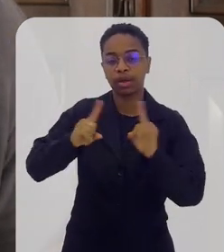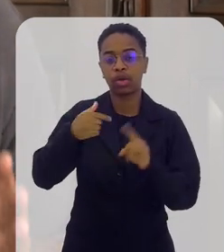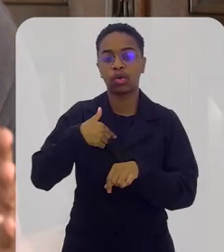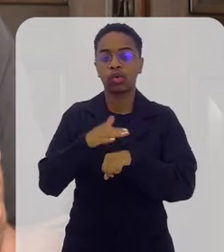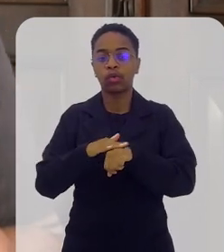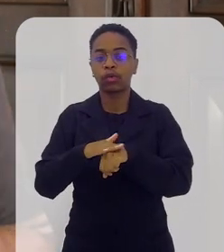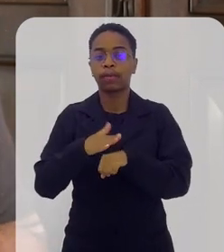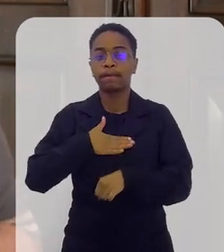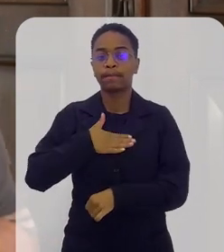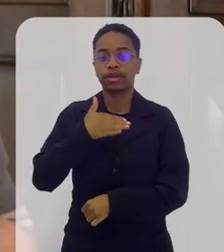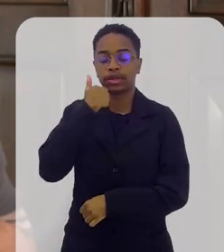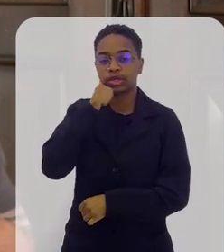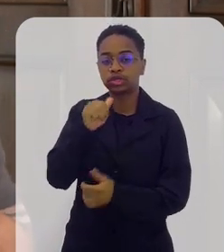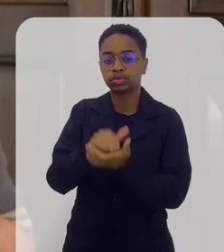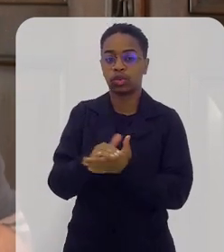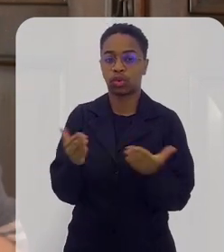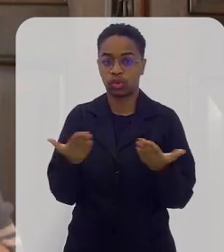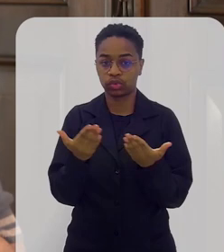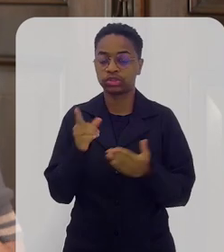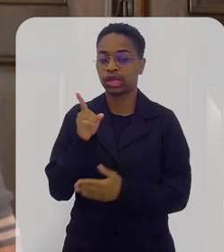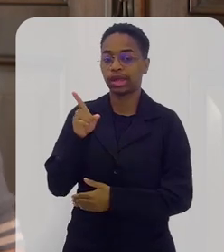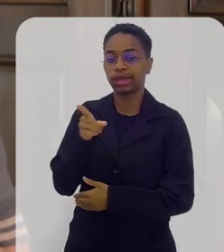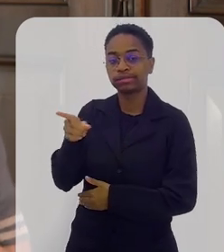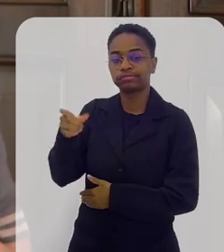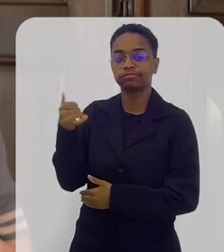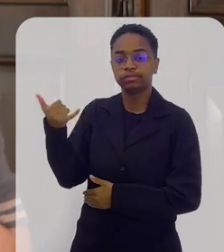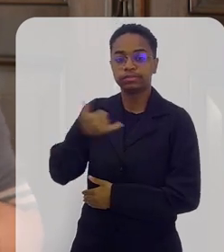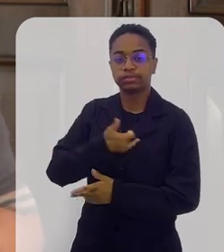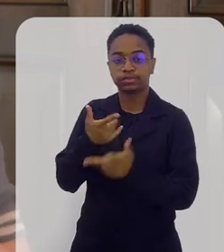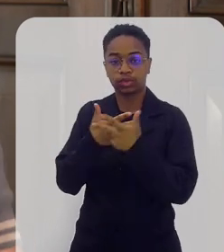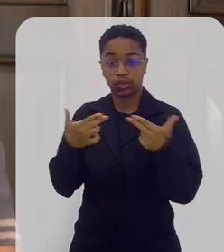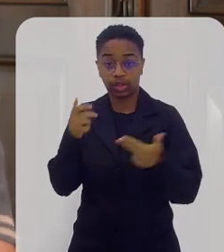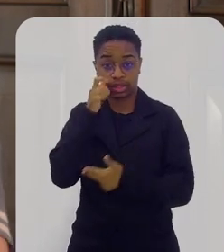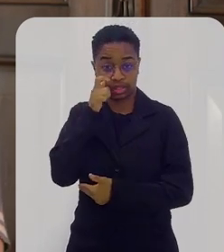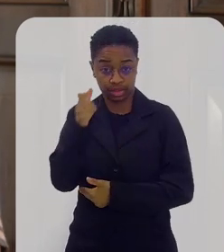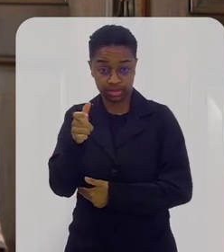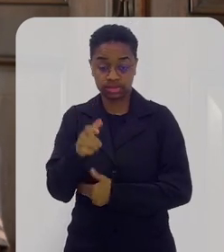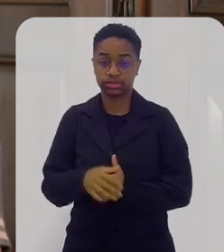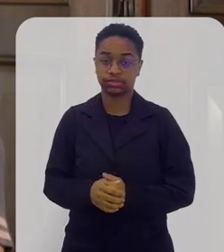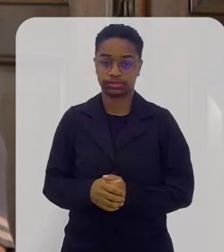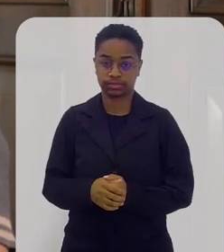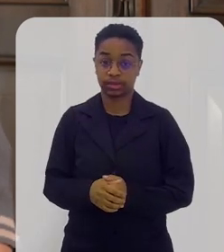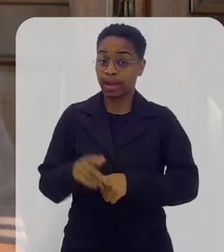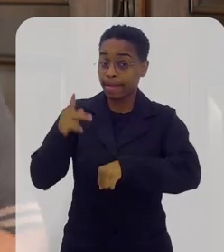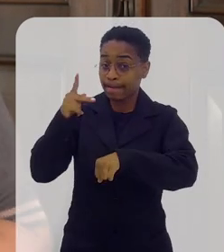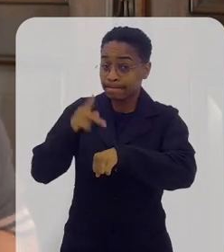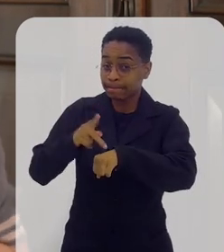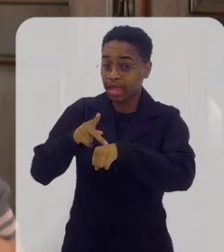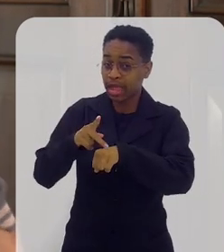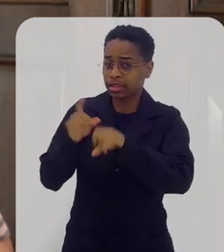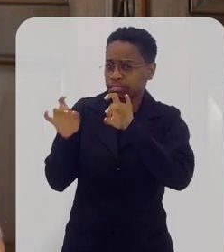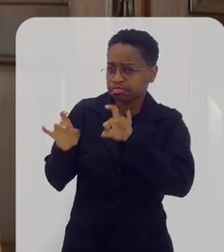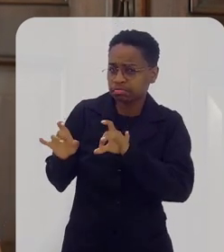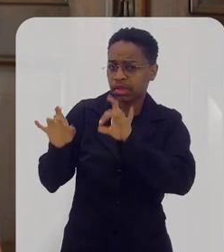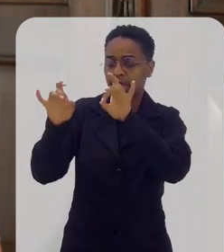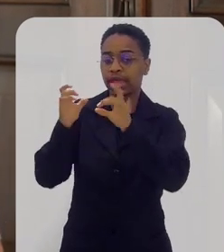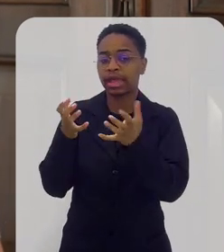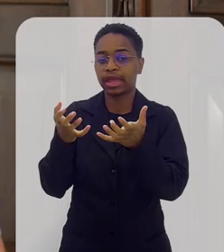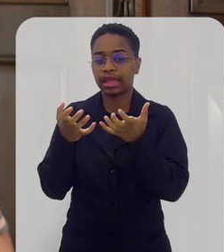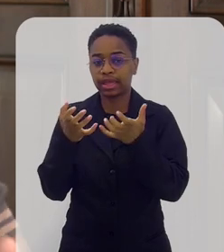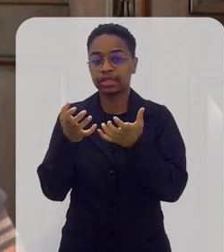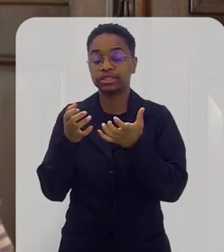hoje, ela deu uma deixa muito interessante. Pedra preciosa, quando ela quer